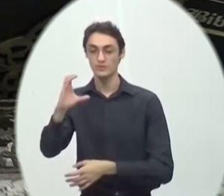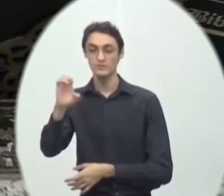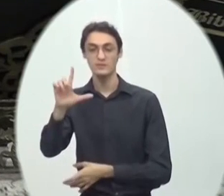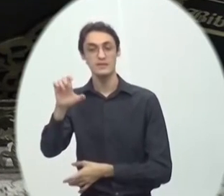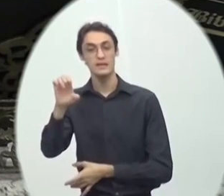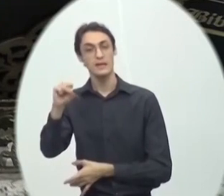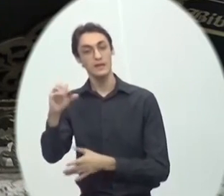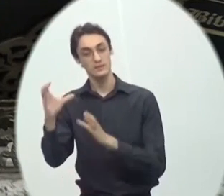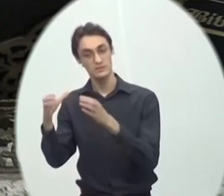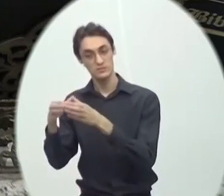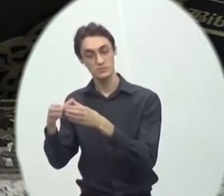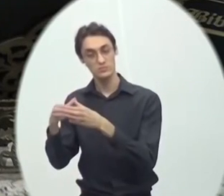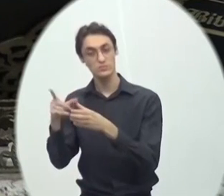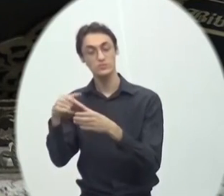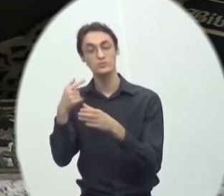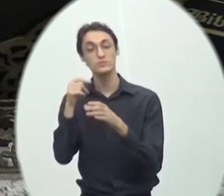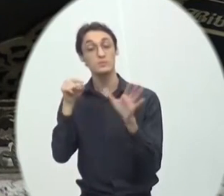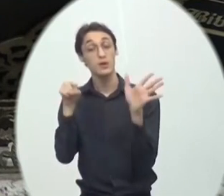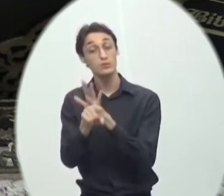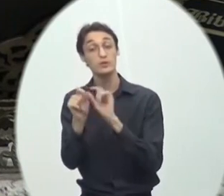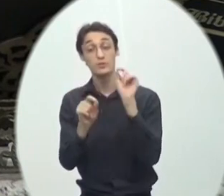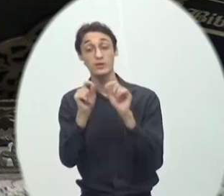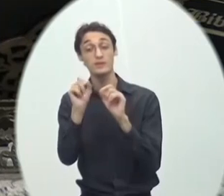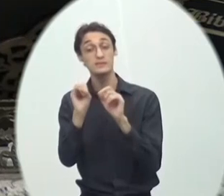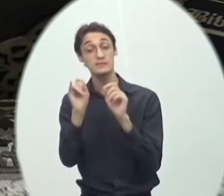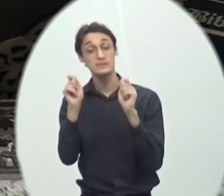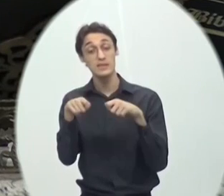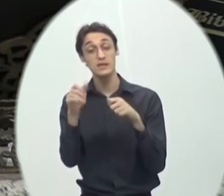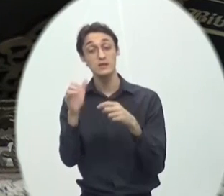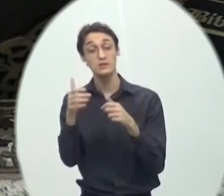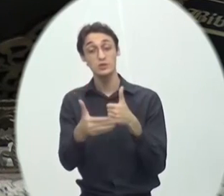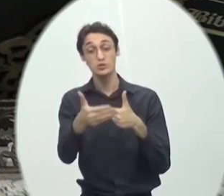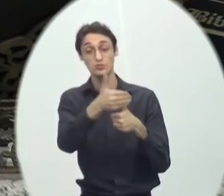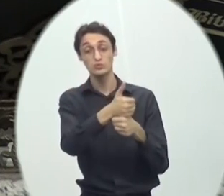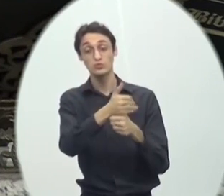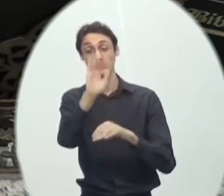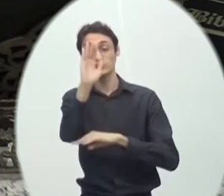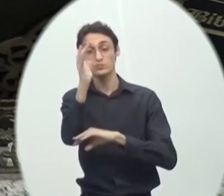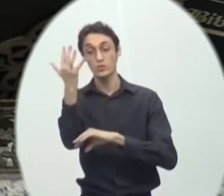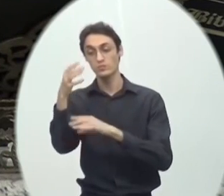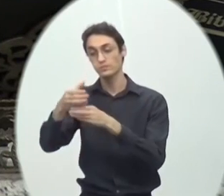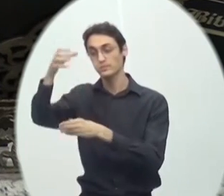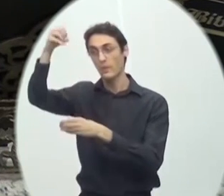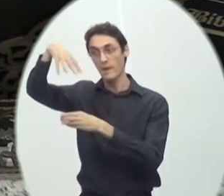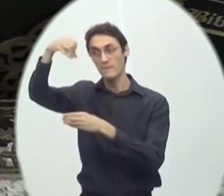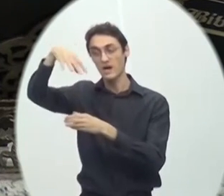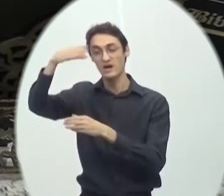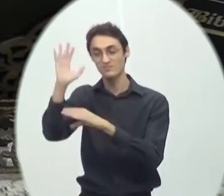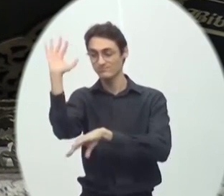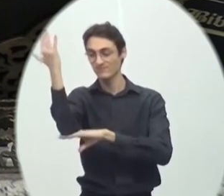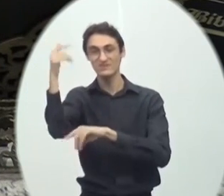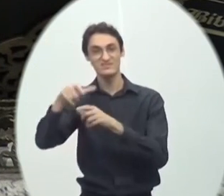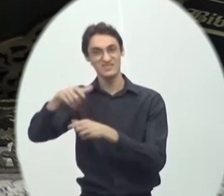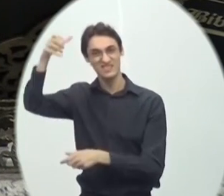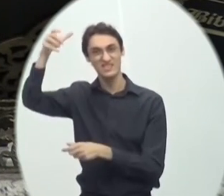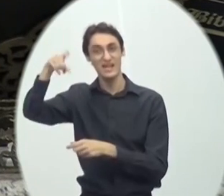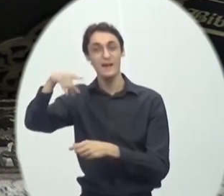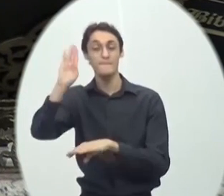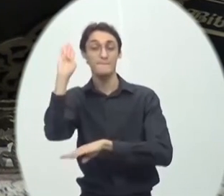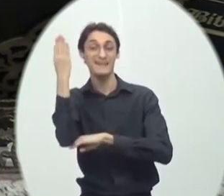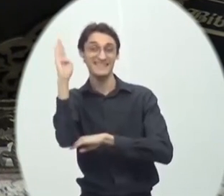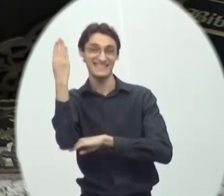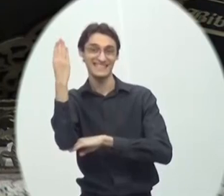questionando-se se existe a possibilidade de substituição de pós de madeira existentes na